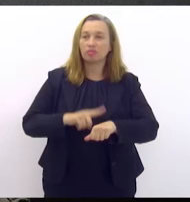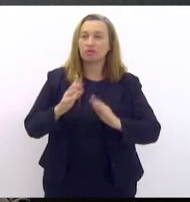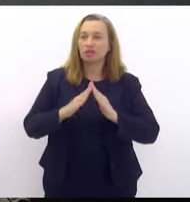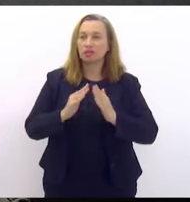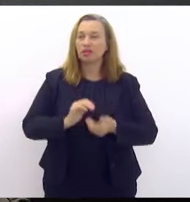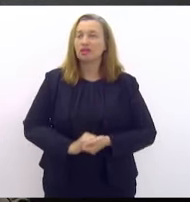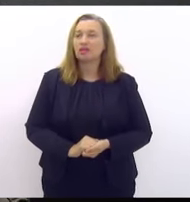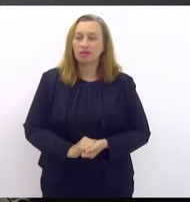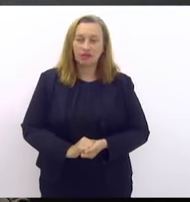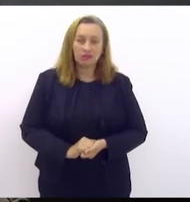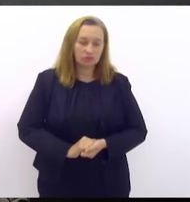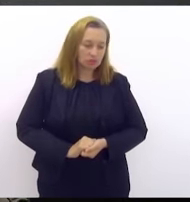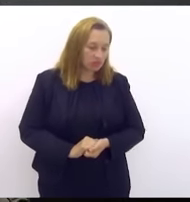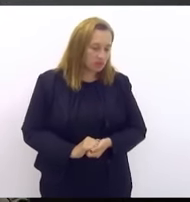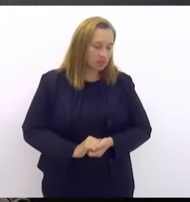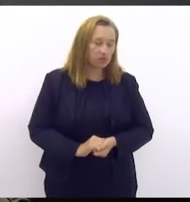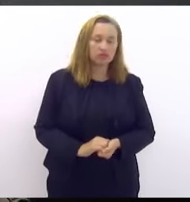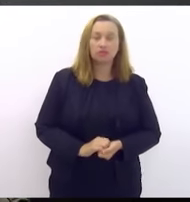tempo regimental.